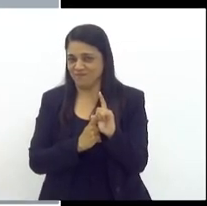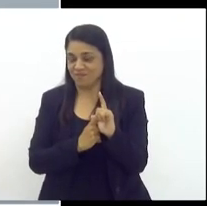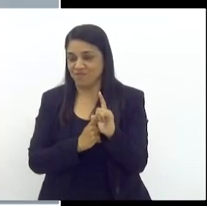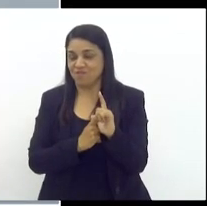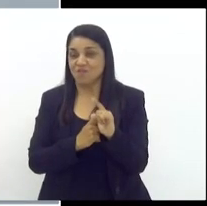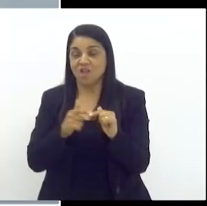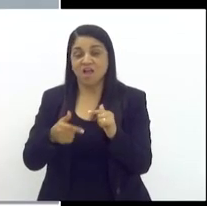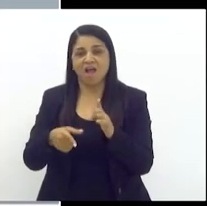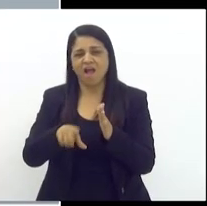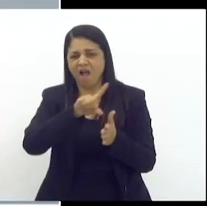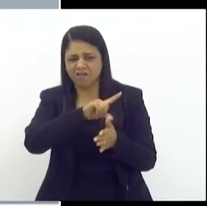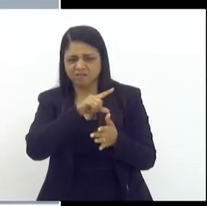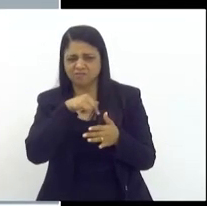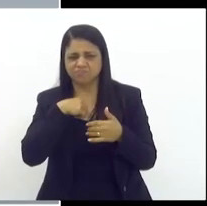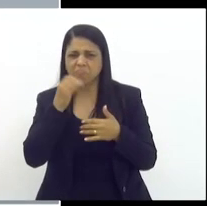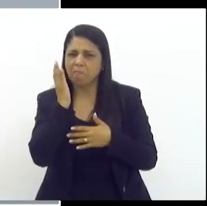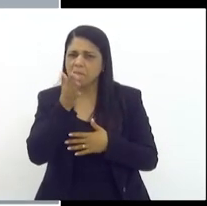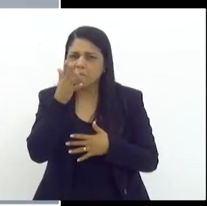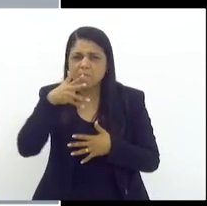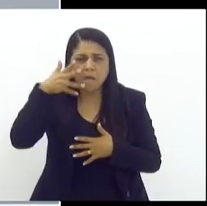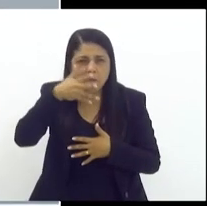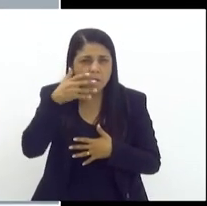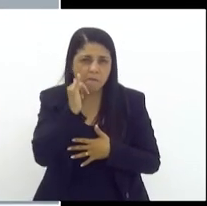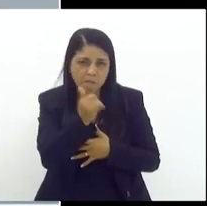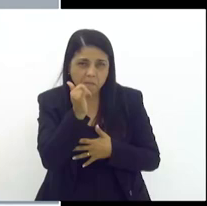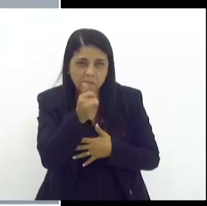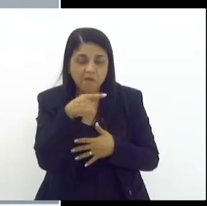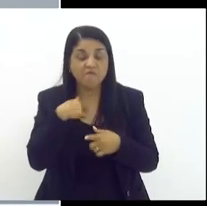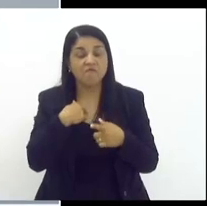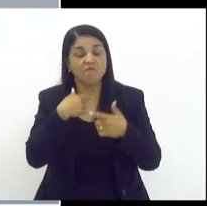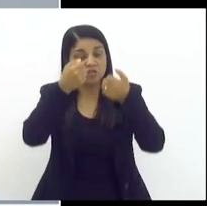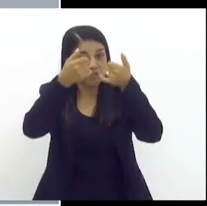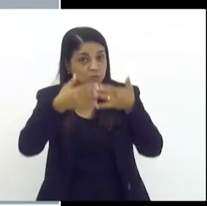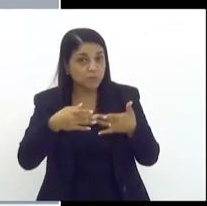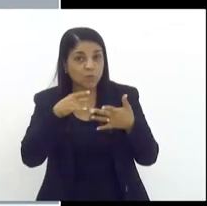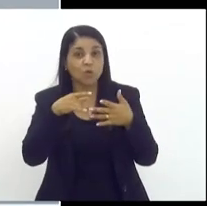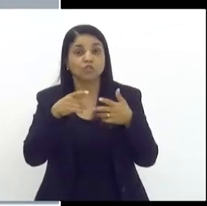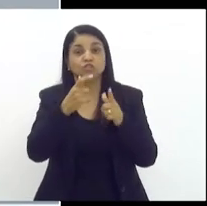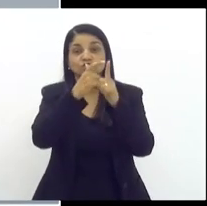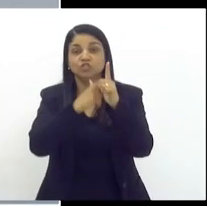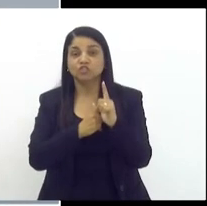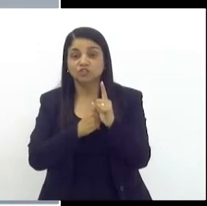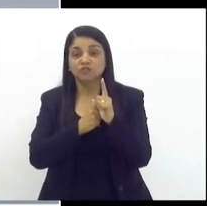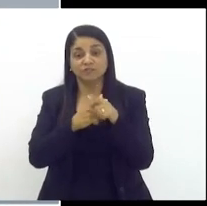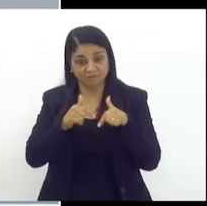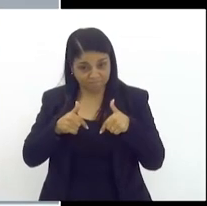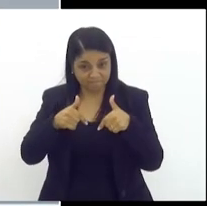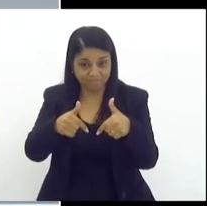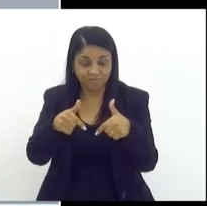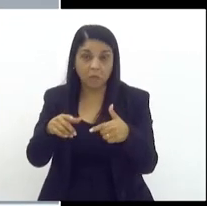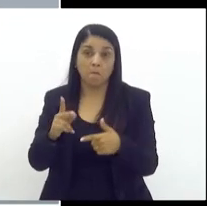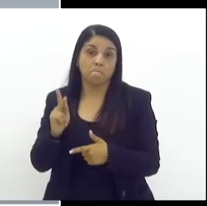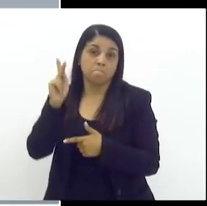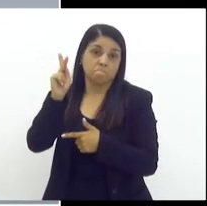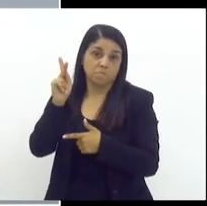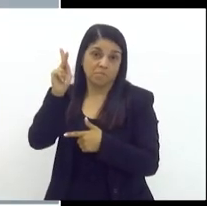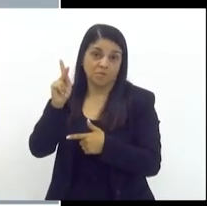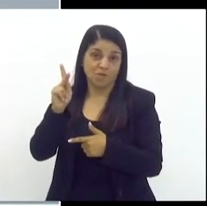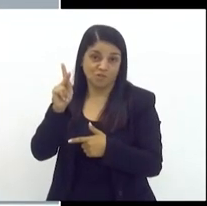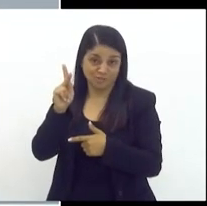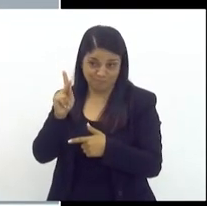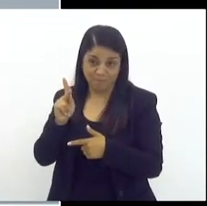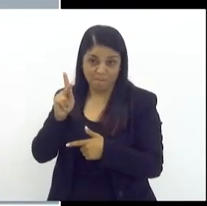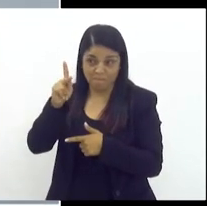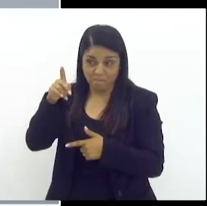na mesa anterior sobre a nossa dívida ativa Petrobras tem escrito na dívida ativa 11